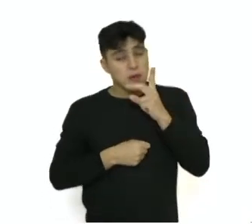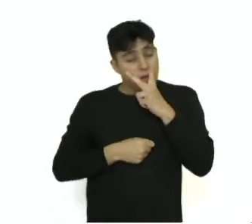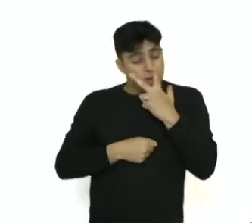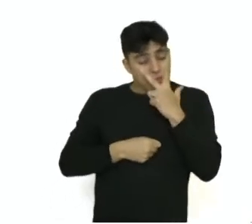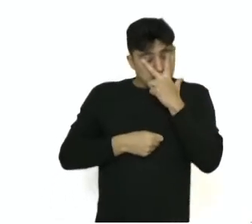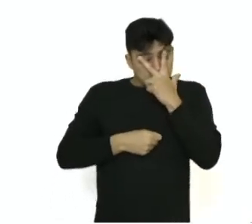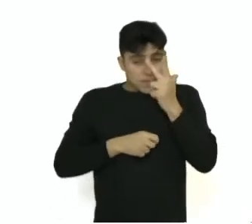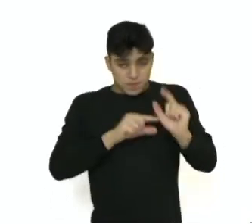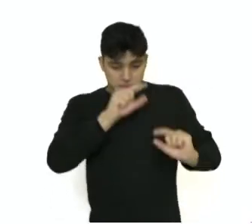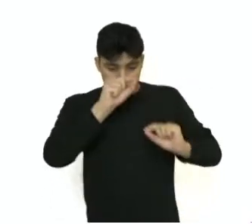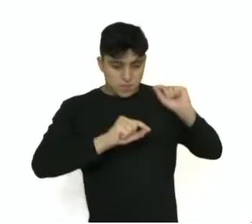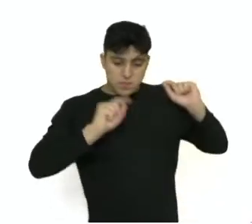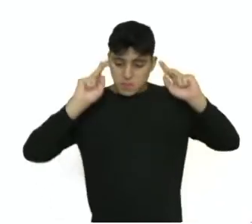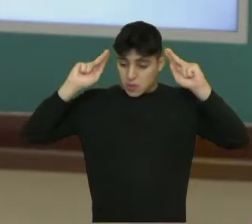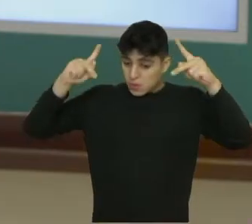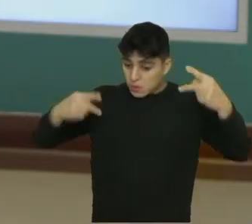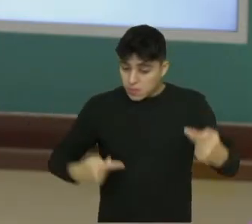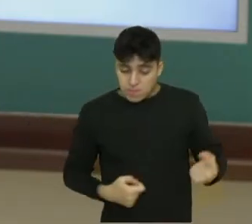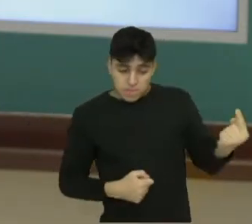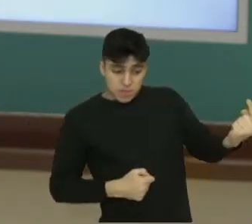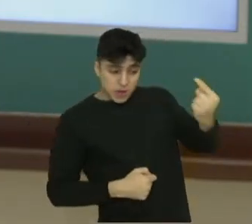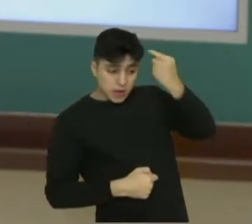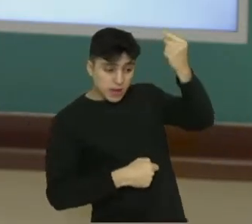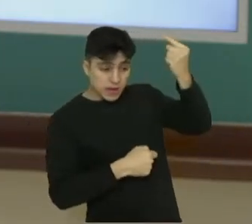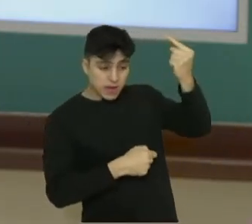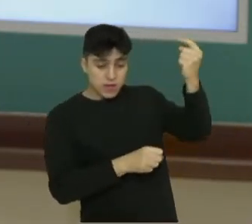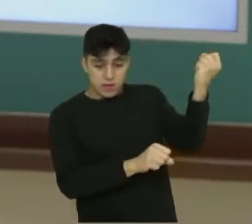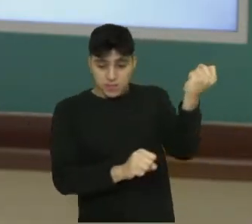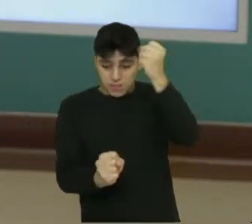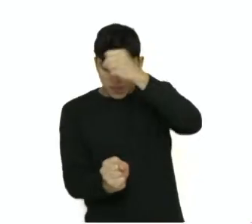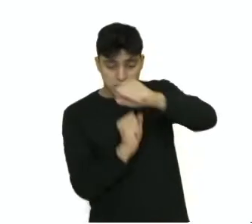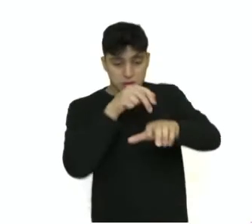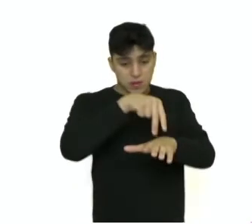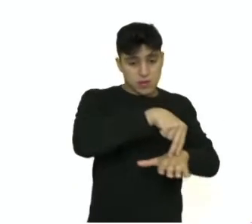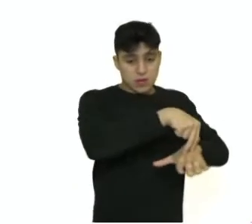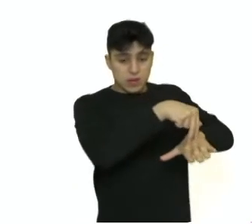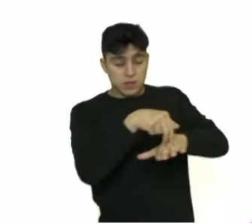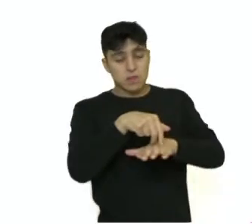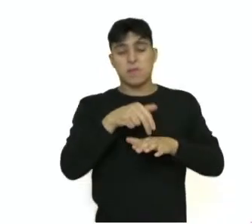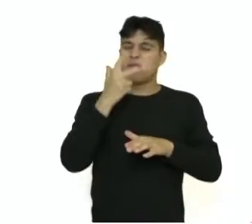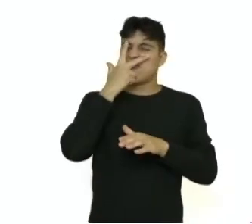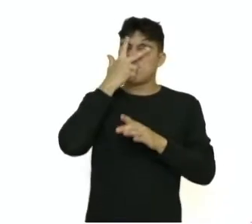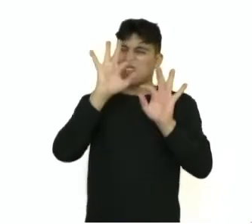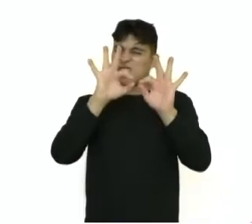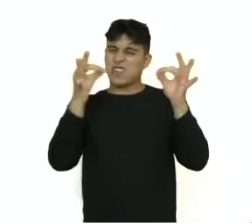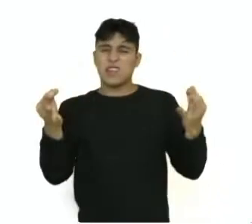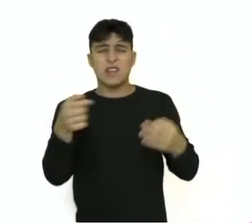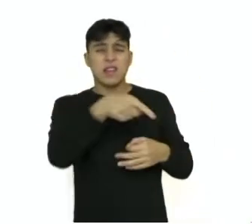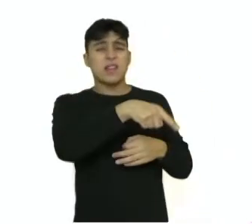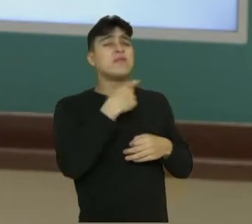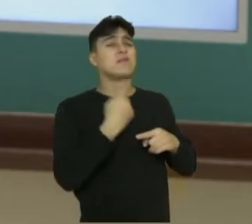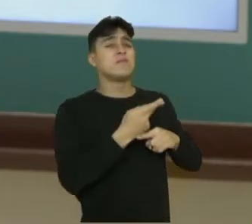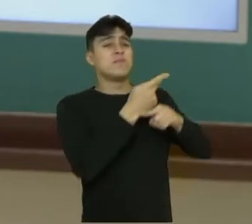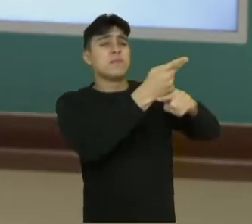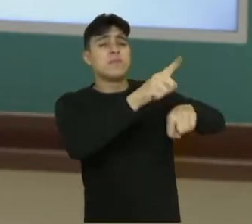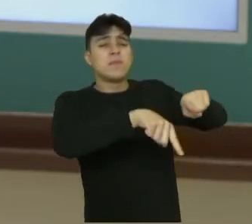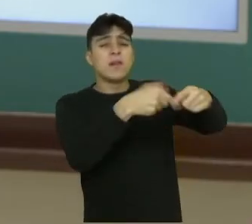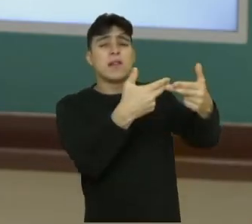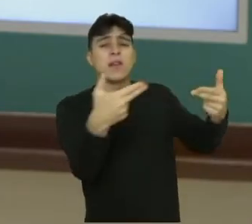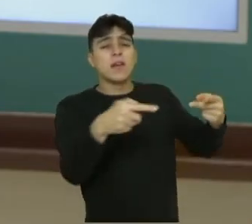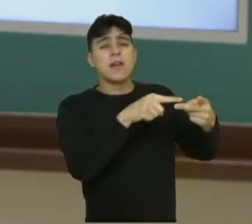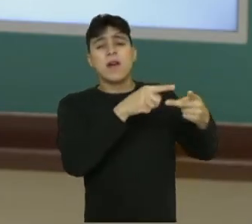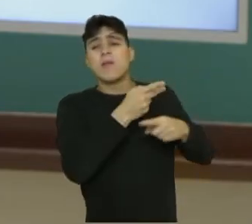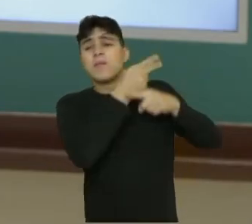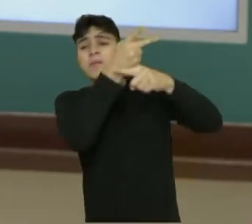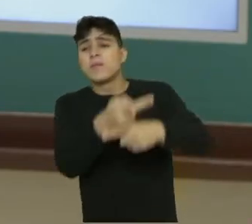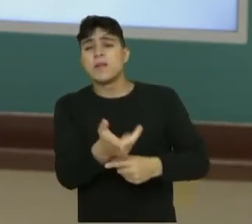ser humano a inventar a jangada? Simples, em busca de novos recursos materiais e alimentícios, né? Então, o fato